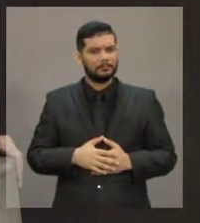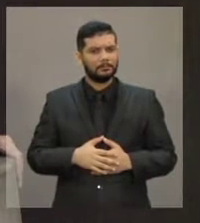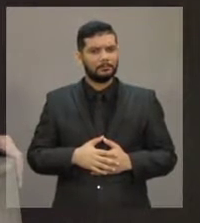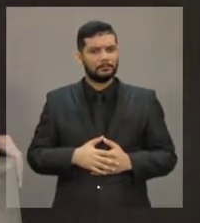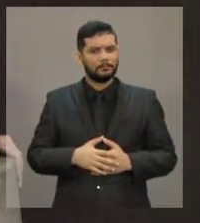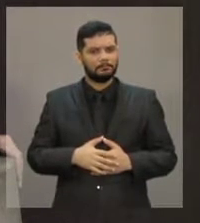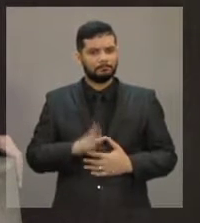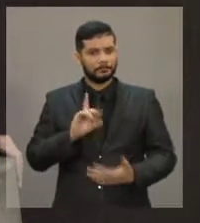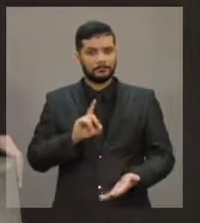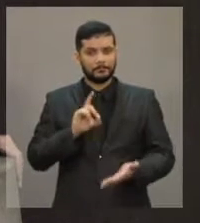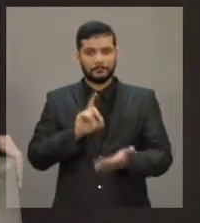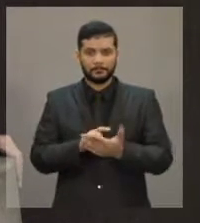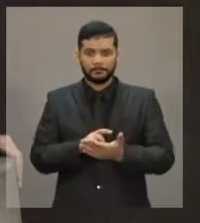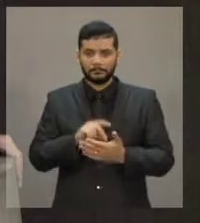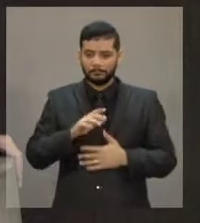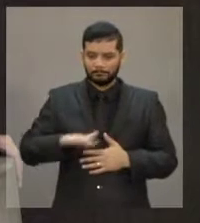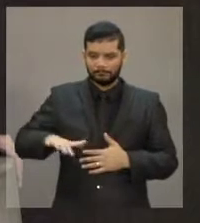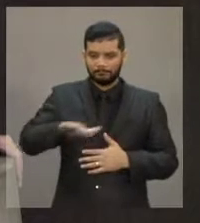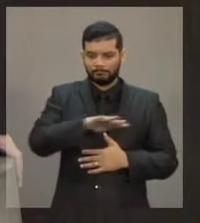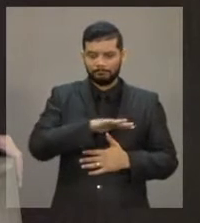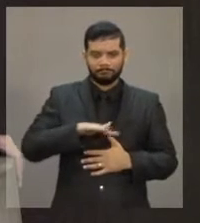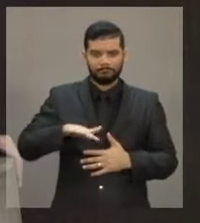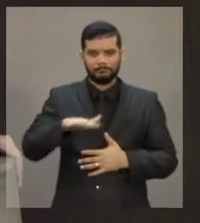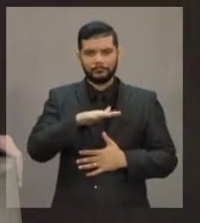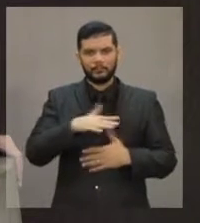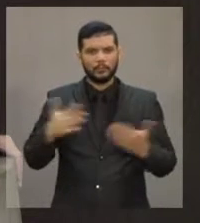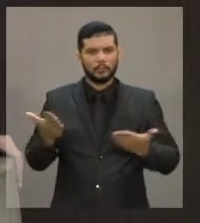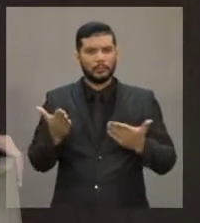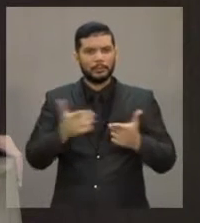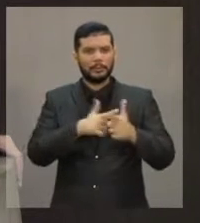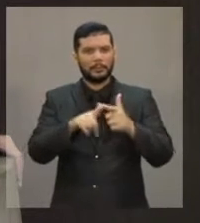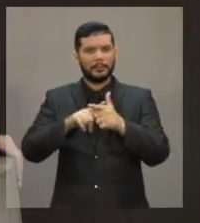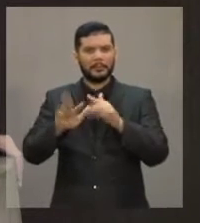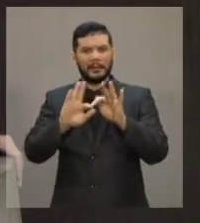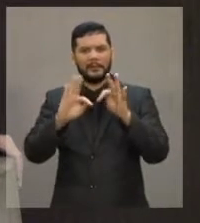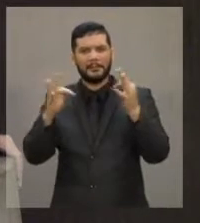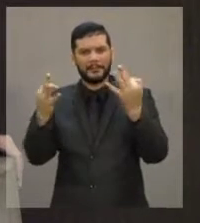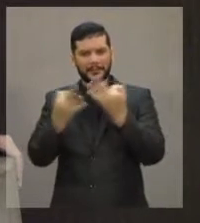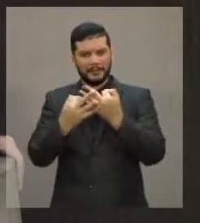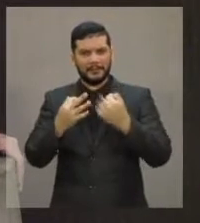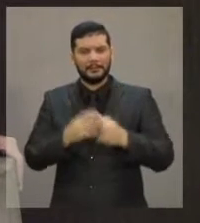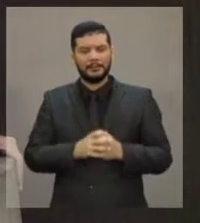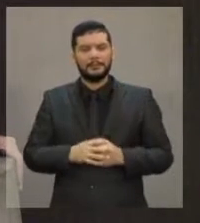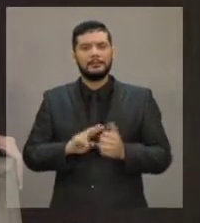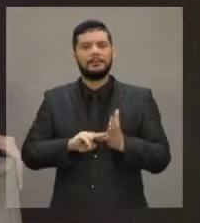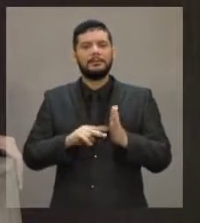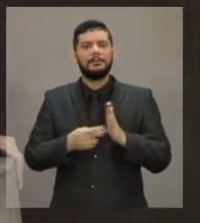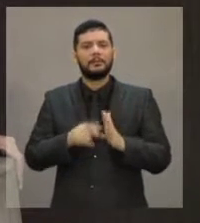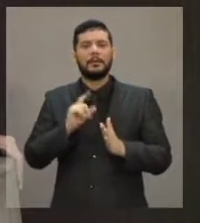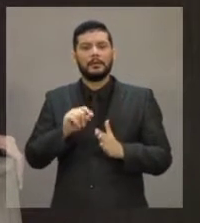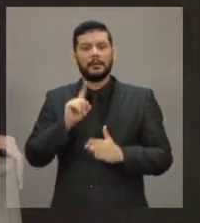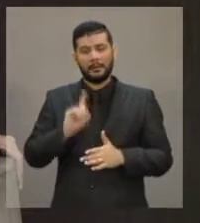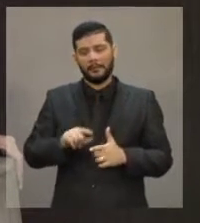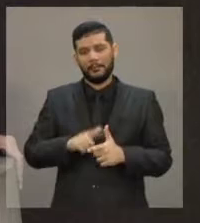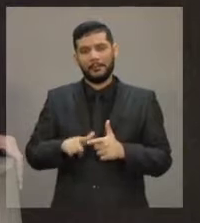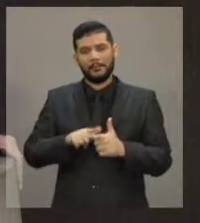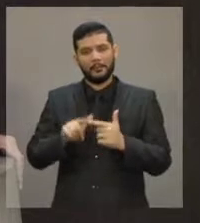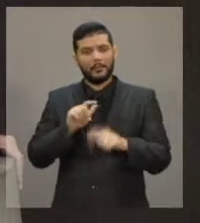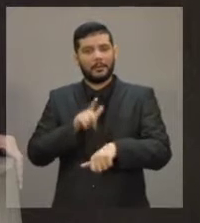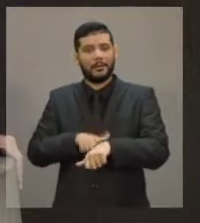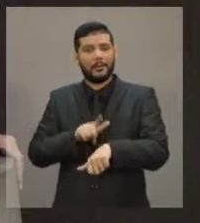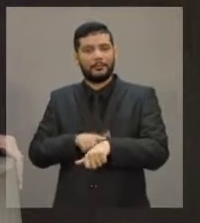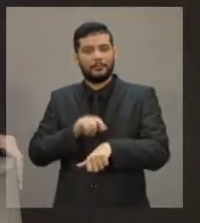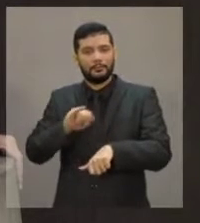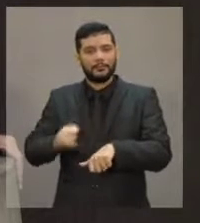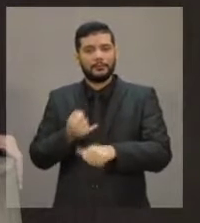É, dentre outras coisas, a falta de tempo social. Os trabalhadores serão obrigados agora a trabalhar o domingo. A